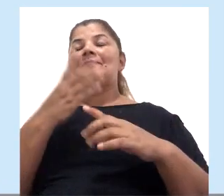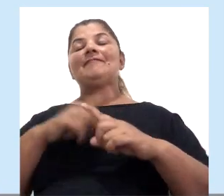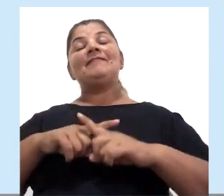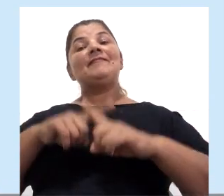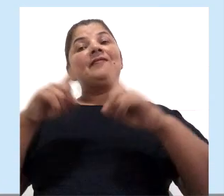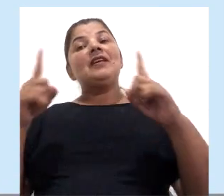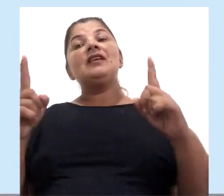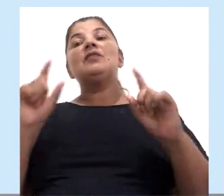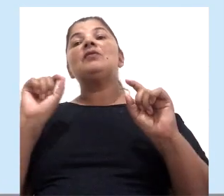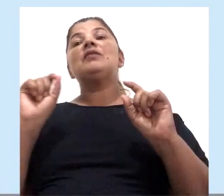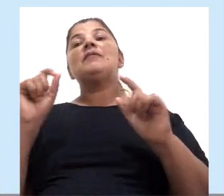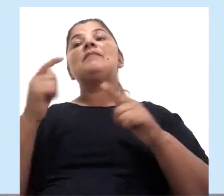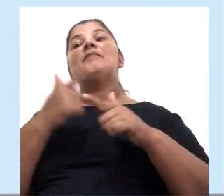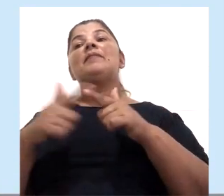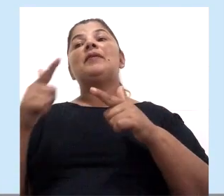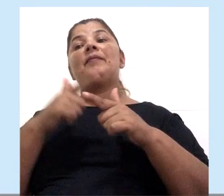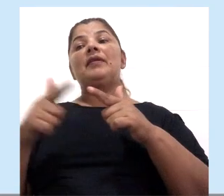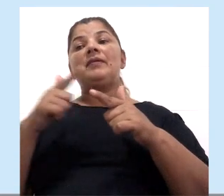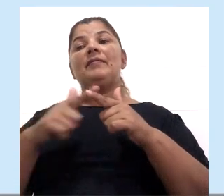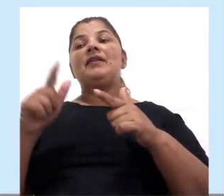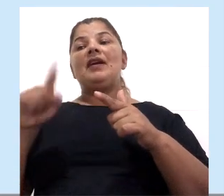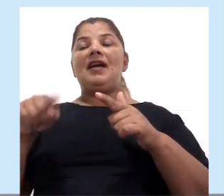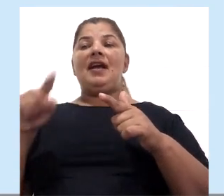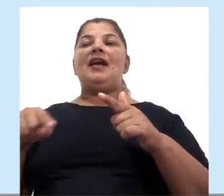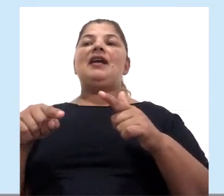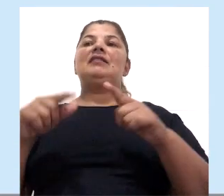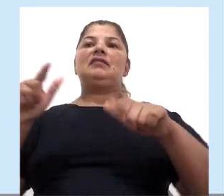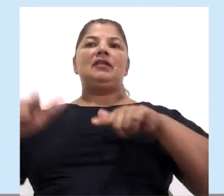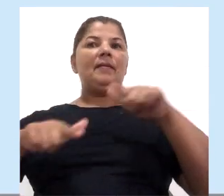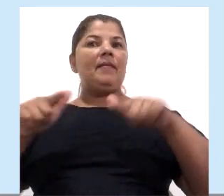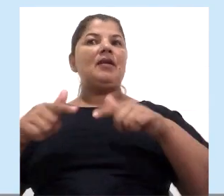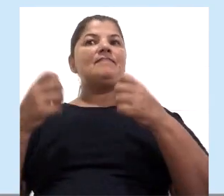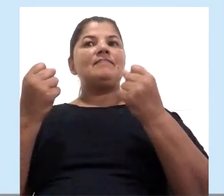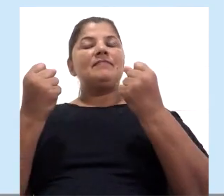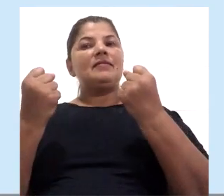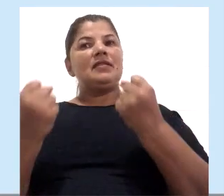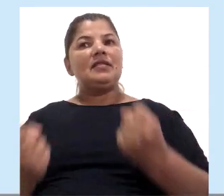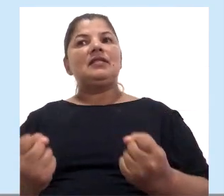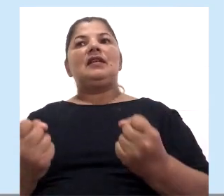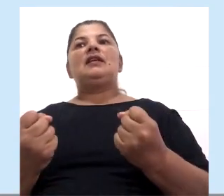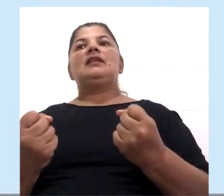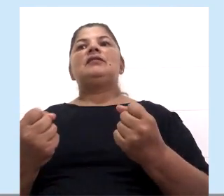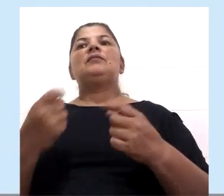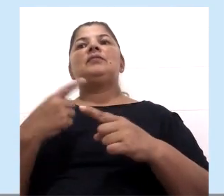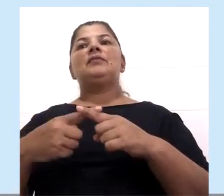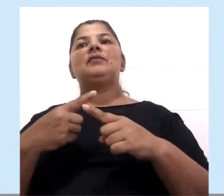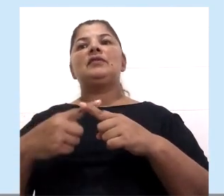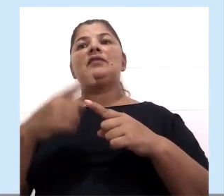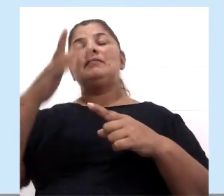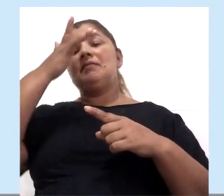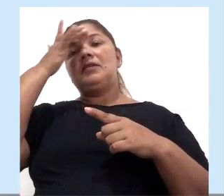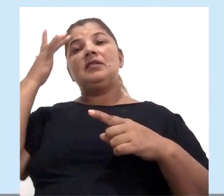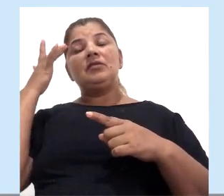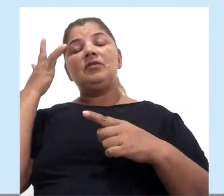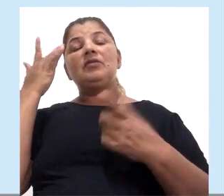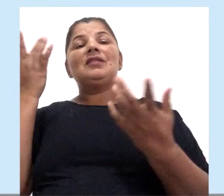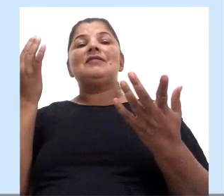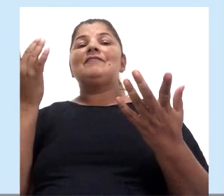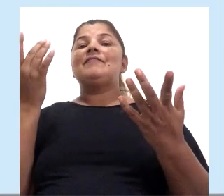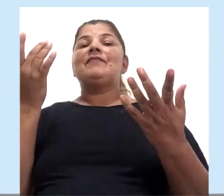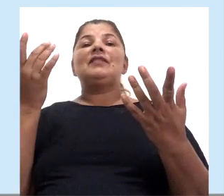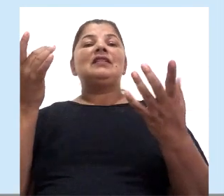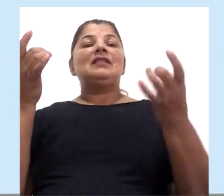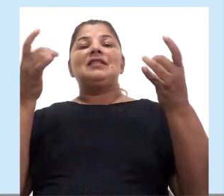futuro. Mas o problema disso aí também é a carga de trabalho, né, que é perdida. Muitas pessoas elas deixam